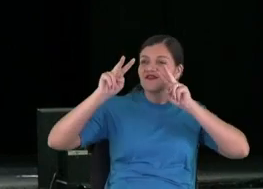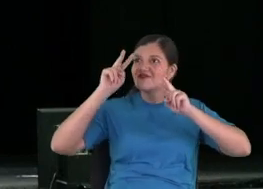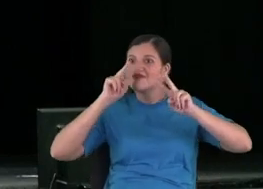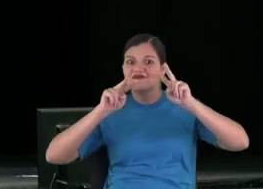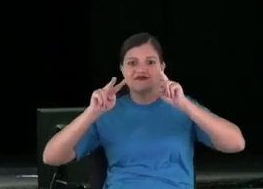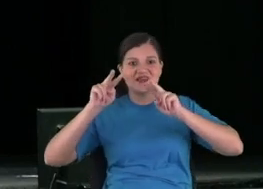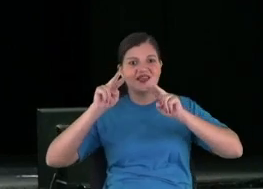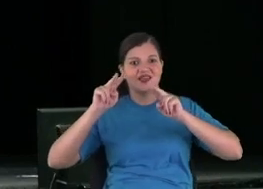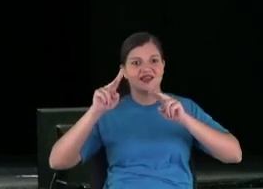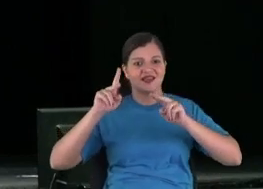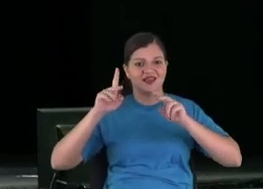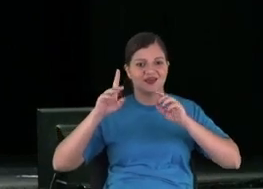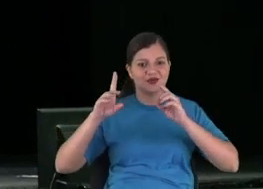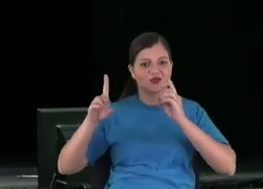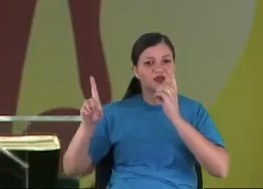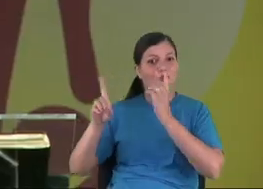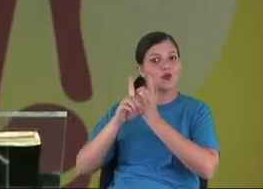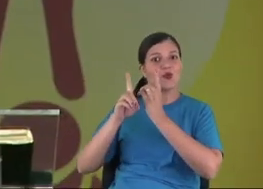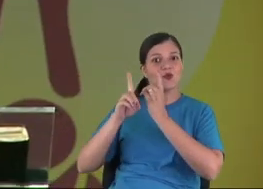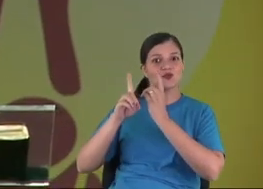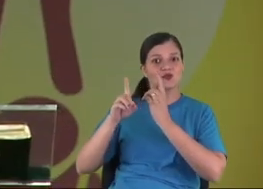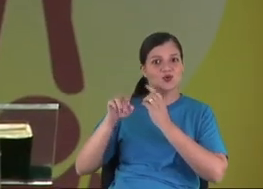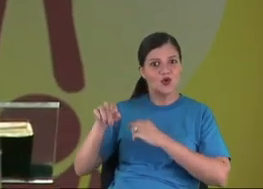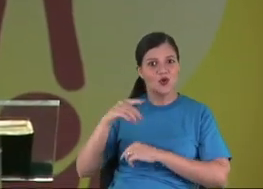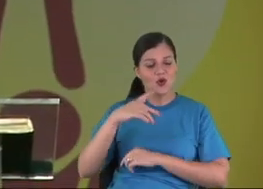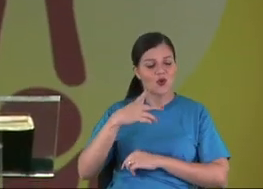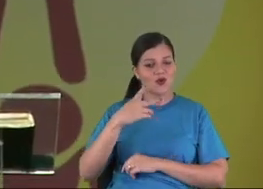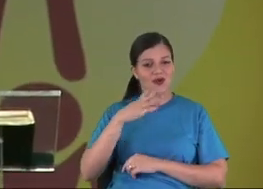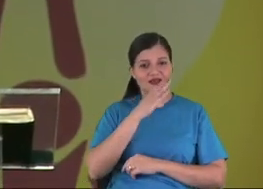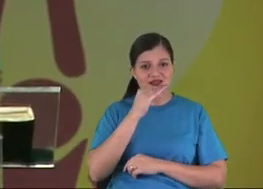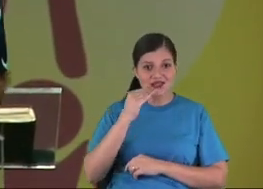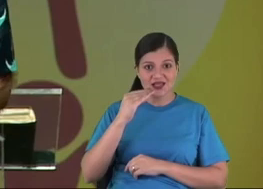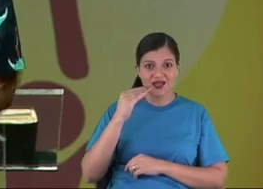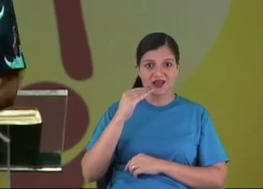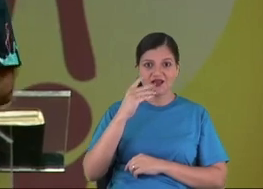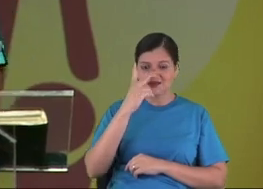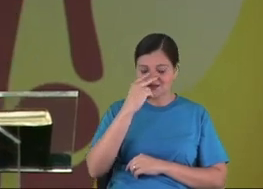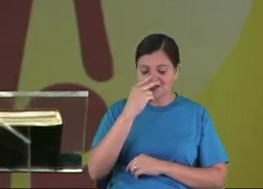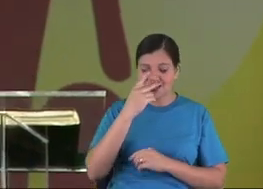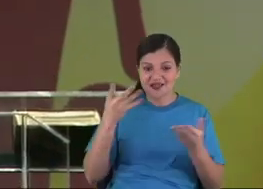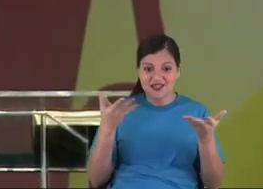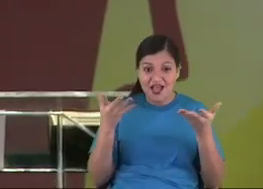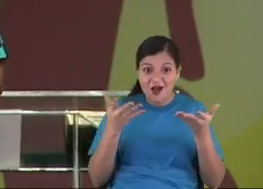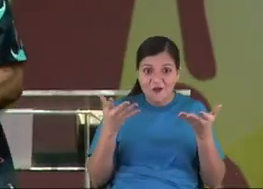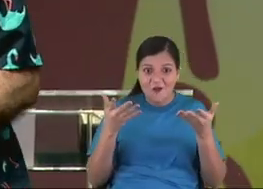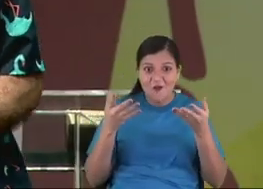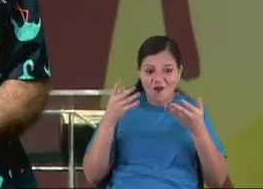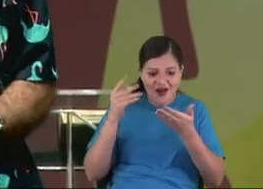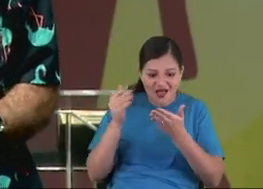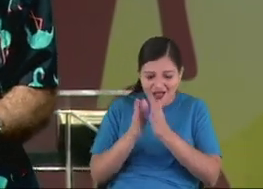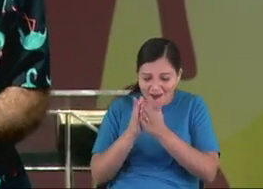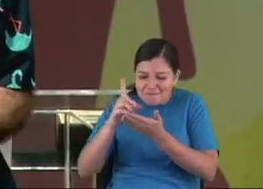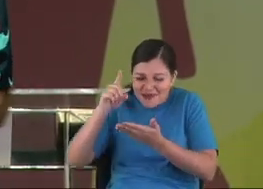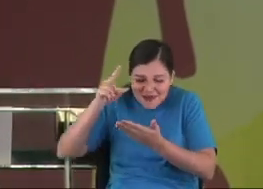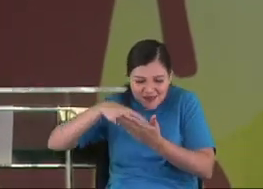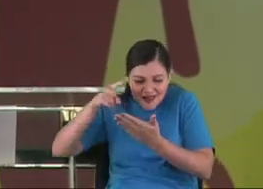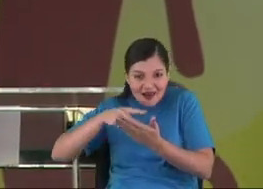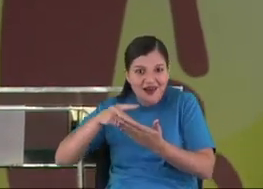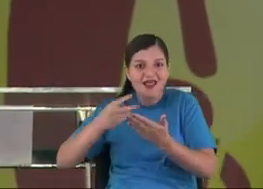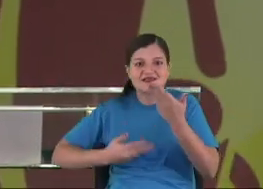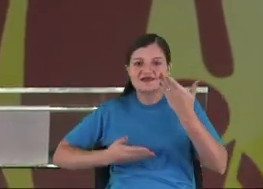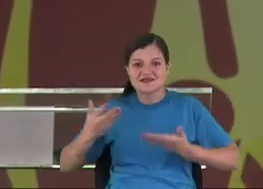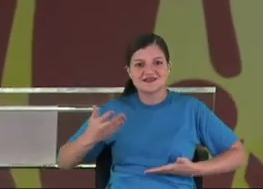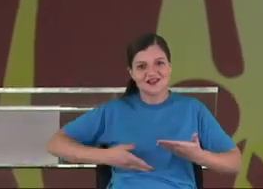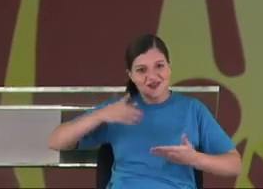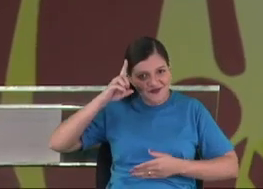desse eu encontrei com ele, continua vendo, né? Esse mundo, lendo a Bíblia, sendo servo de